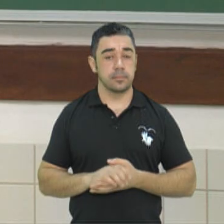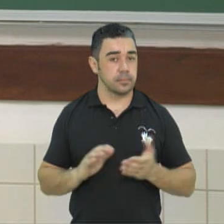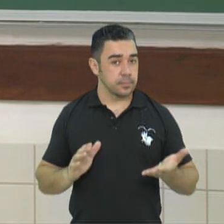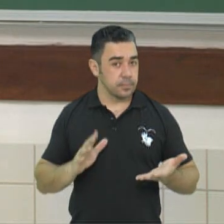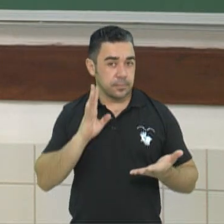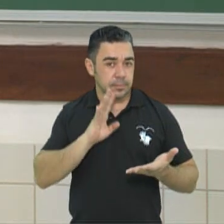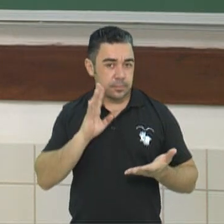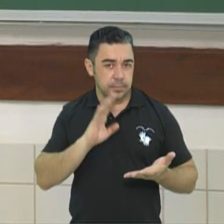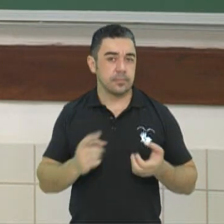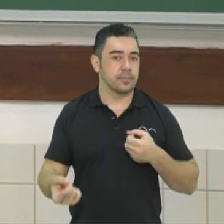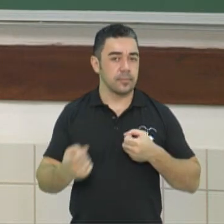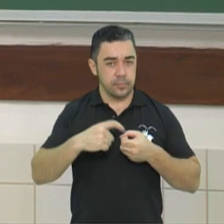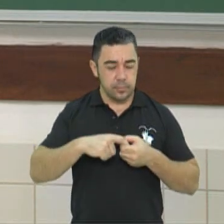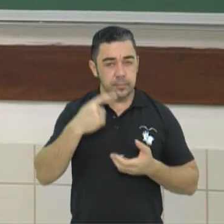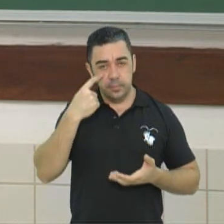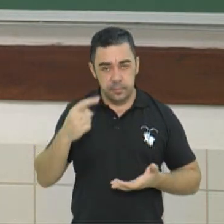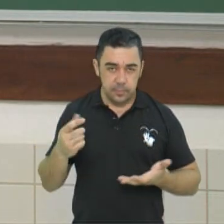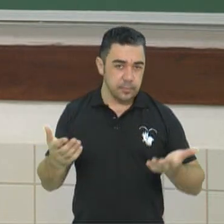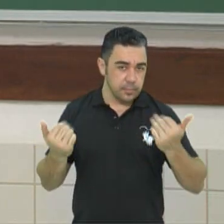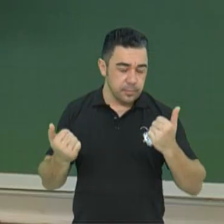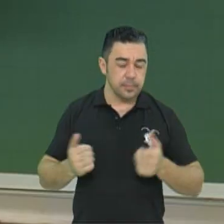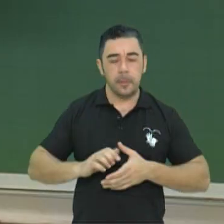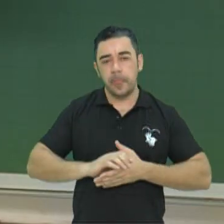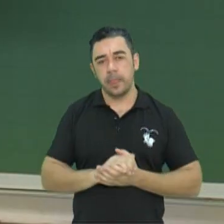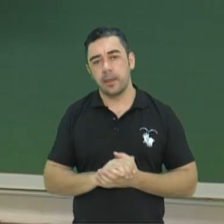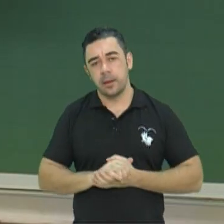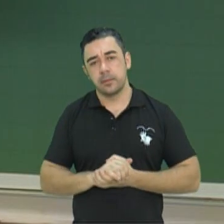Legal, pessoal, voltamos, vamos lá?